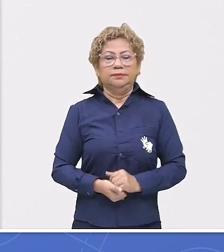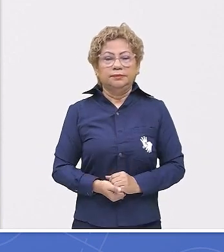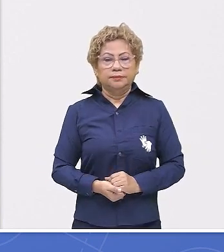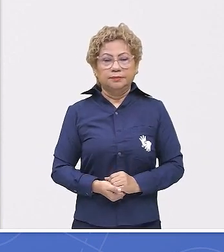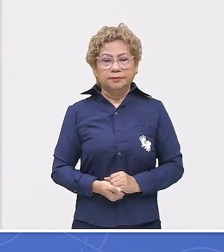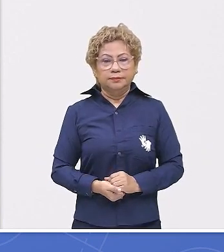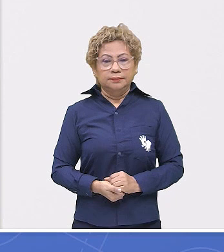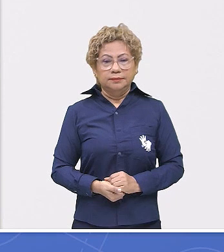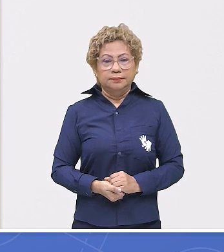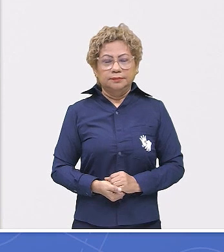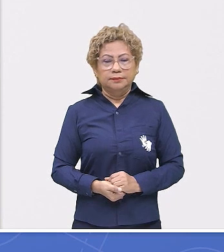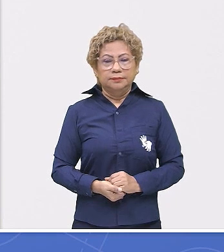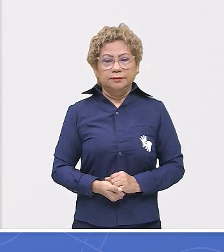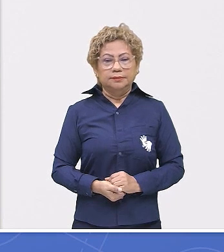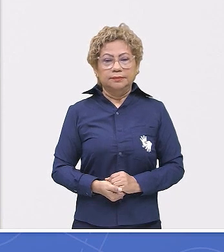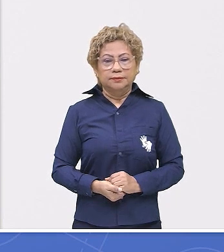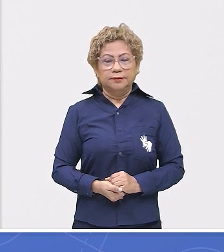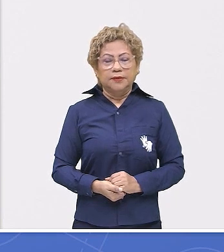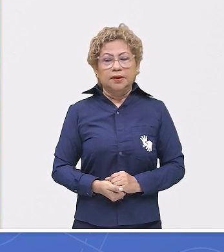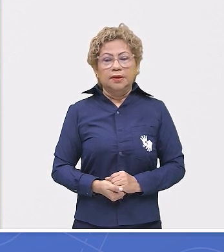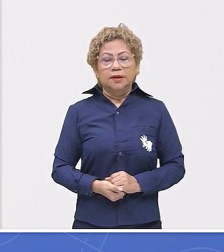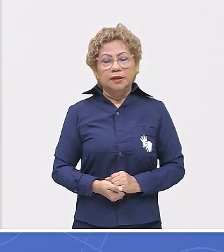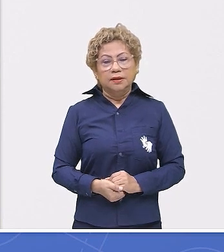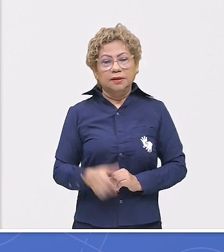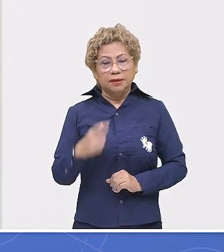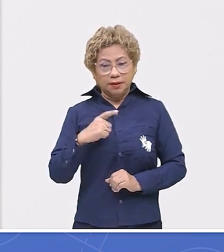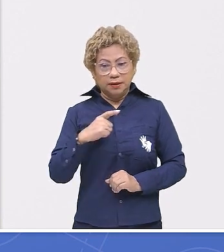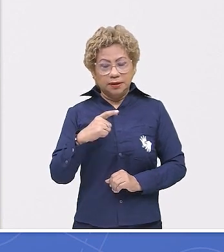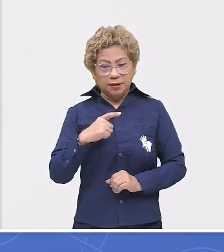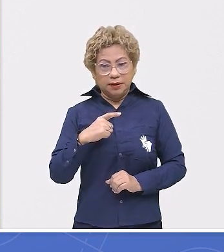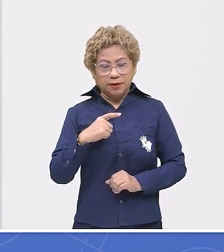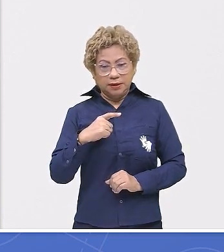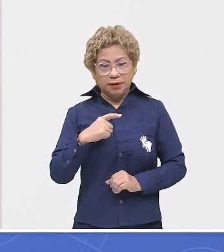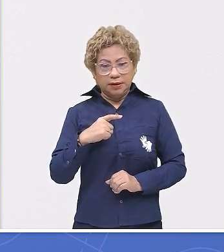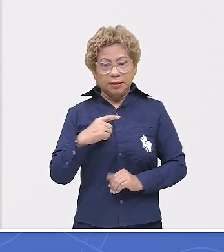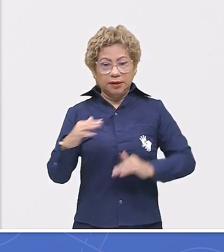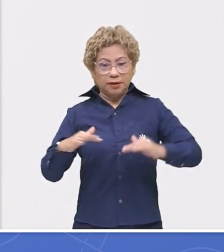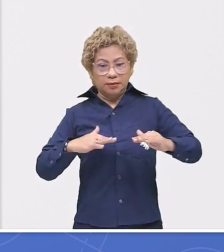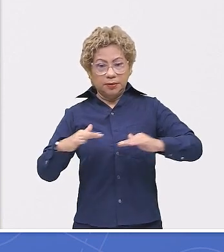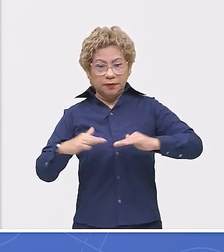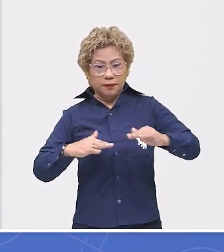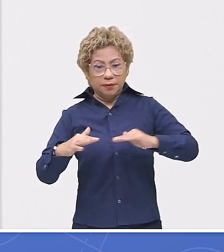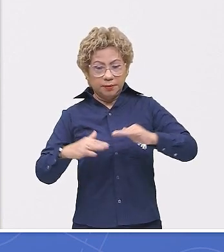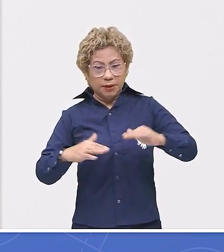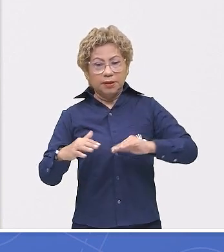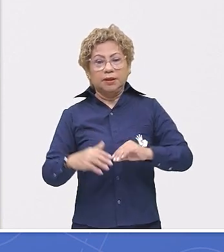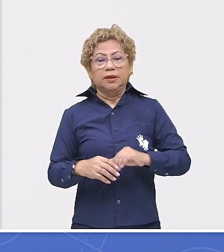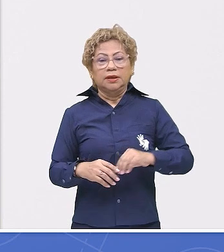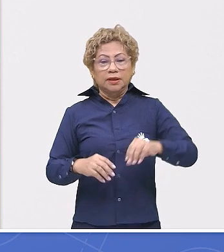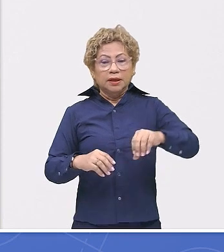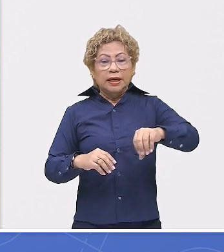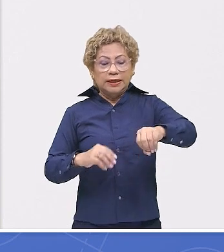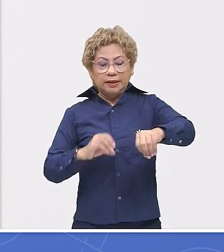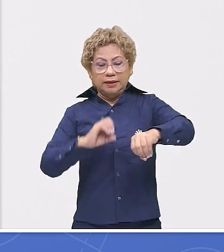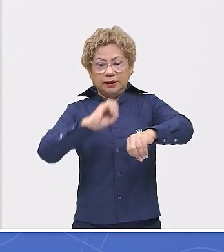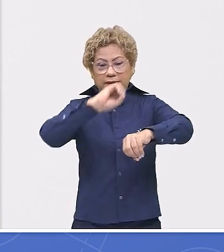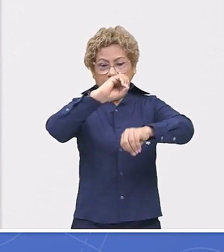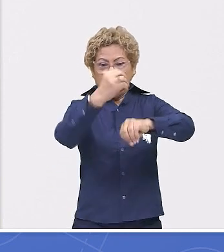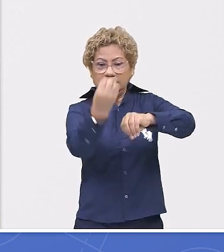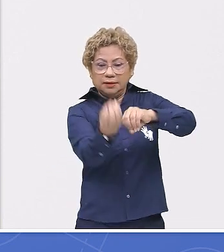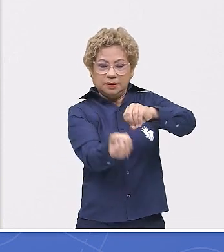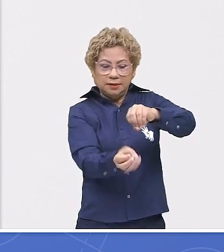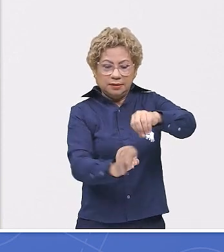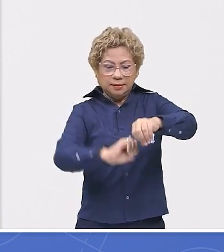ao mesmo tempo que está ocorrendo o movimento de rotação, a gente observa que também está ocorrendo o quê? O movimento